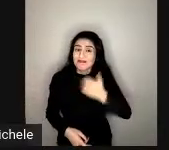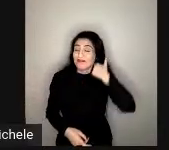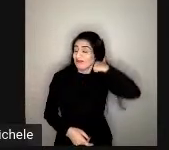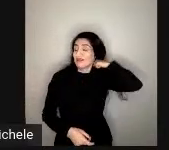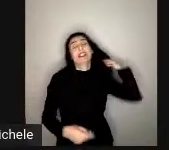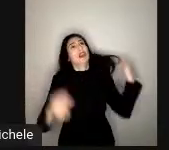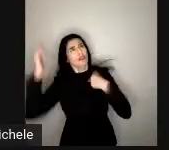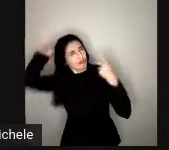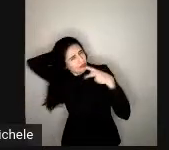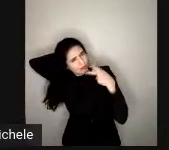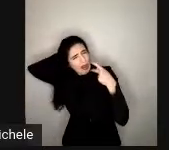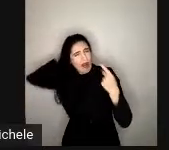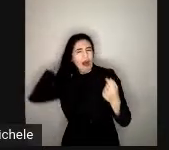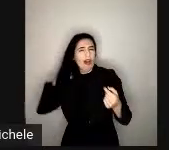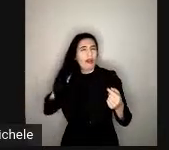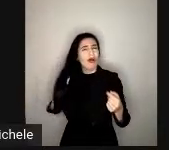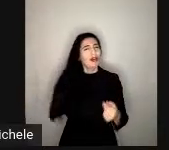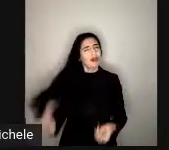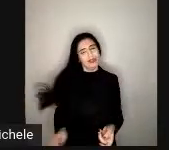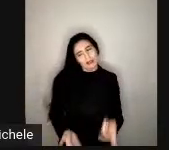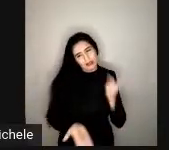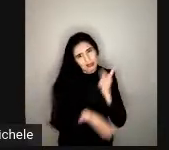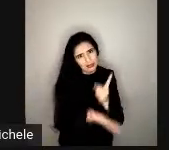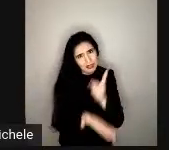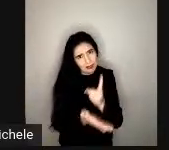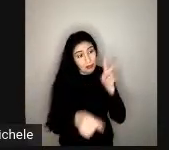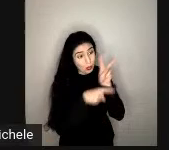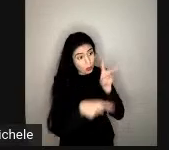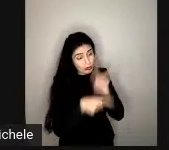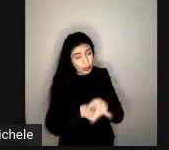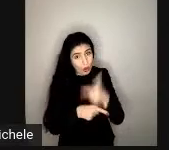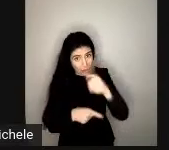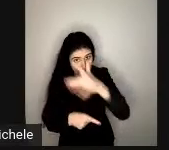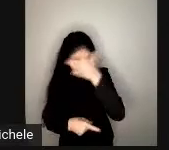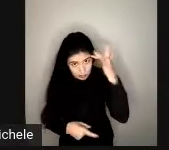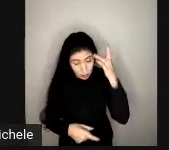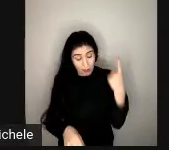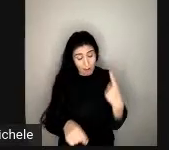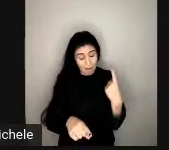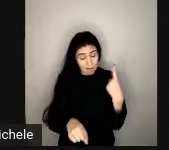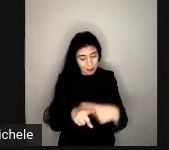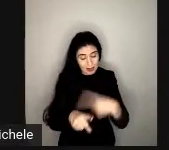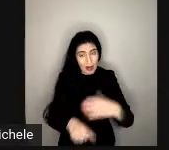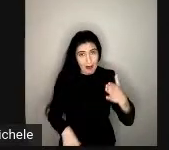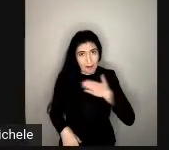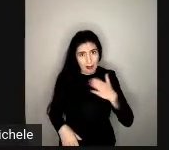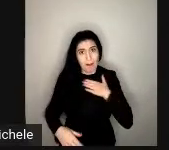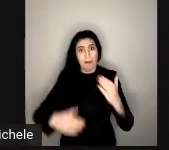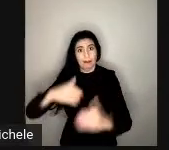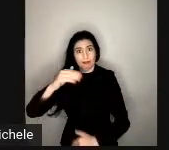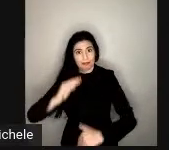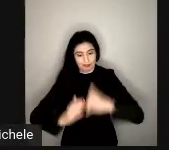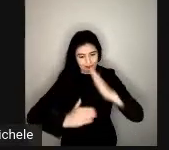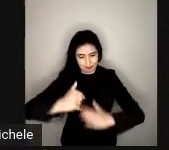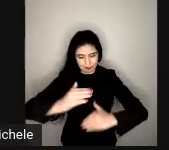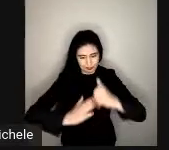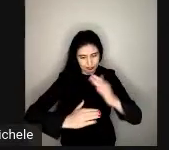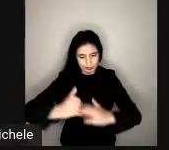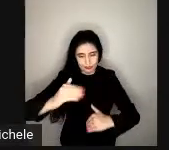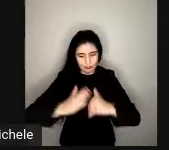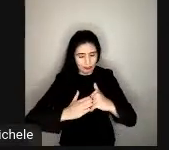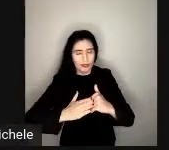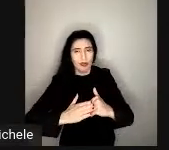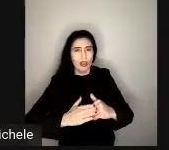digo assim, eu sempre cuidei dos outros porque na minha profissão, como produtora de elenco, além de escolher